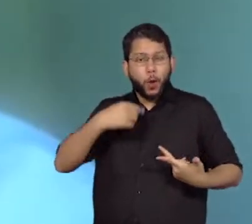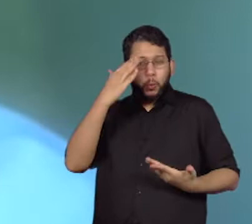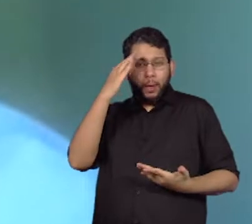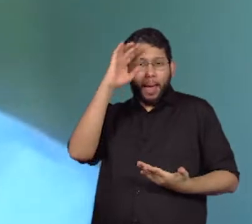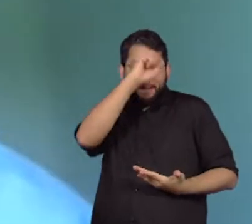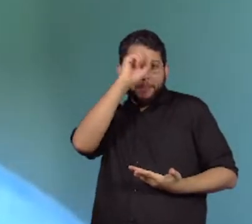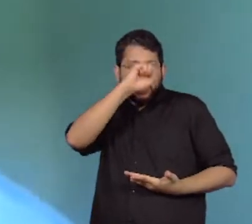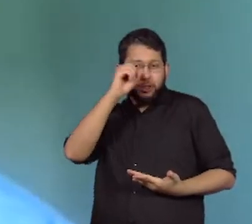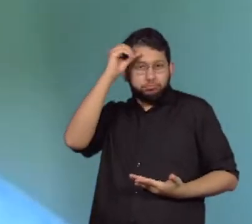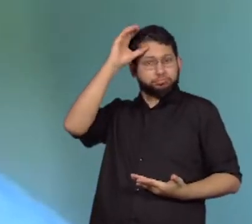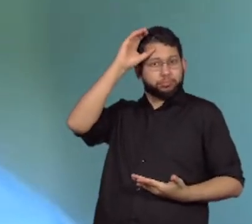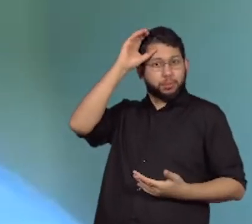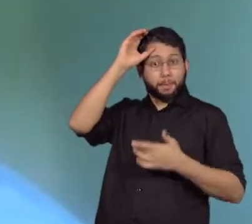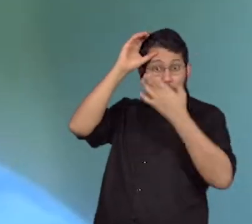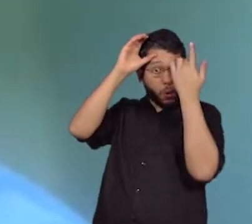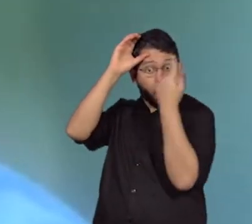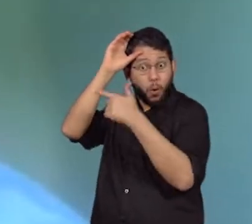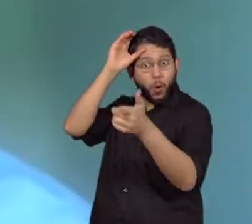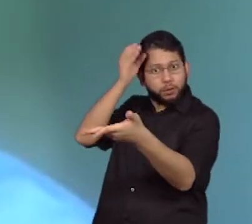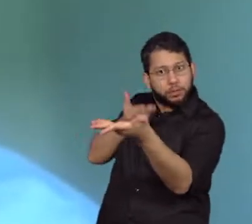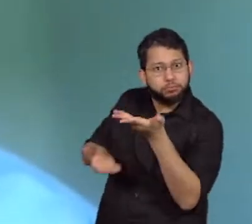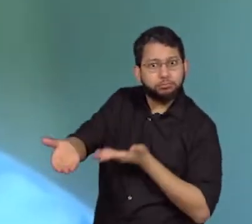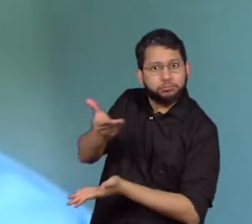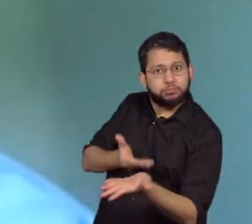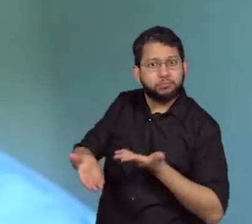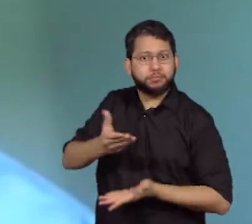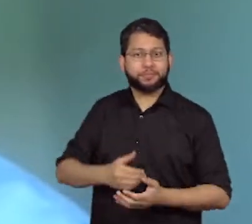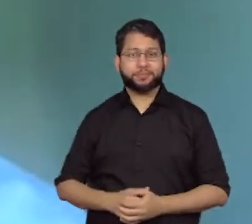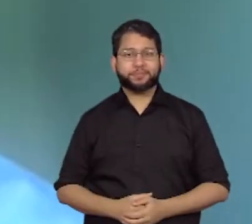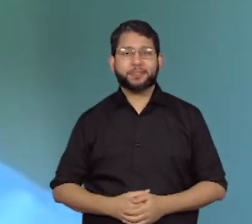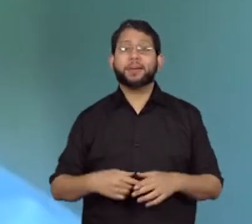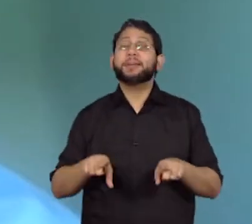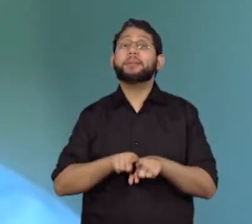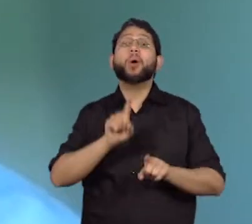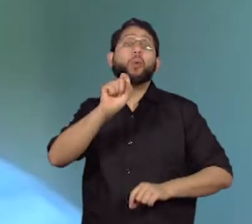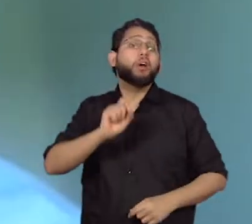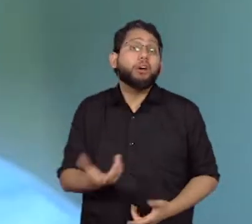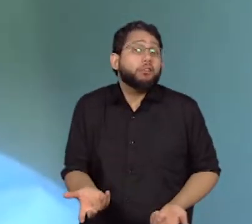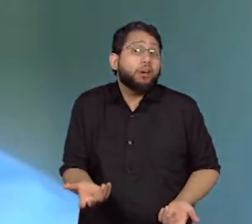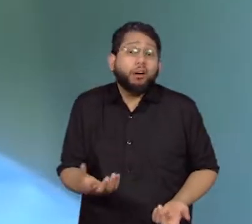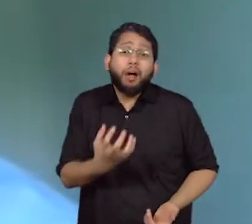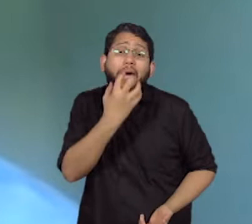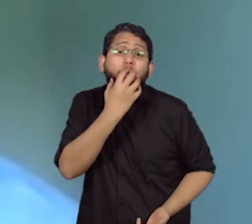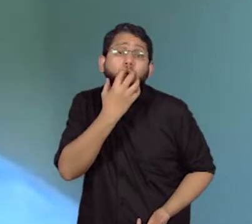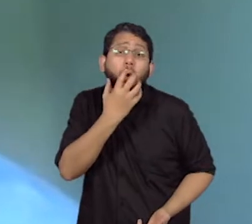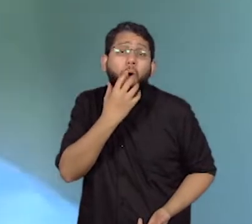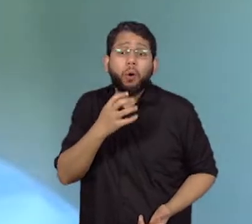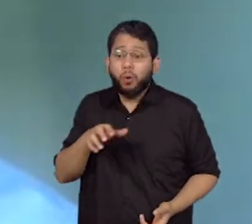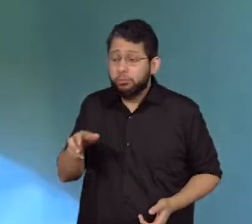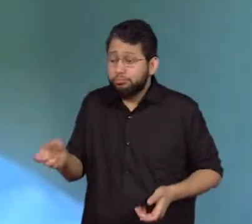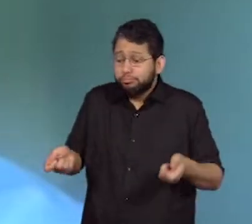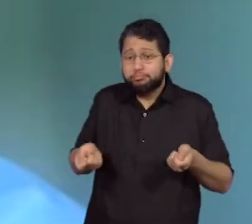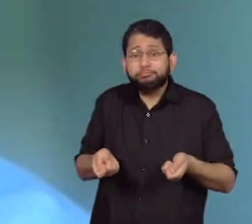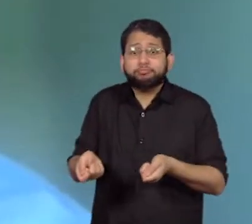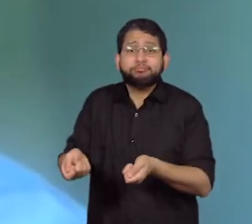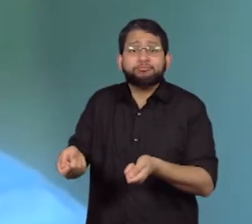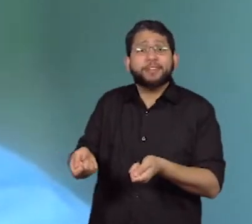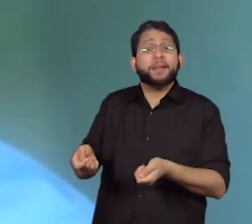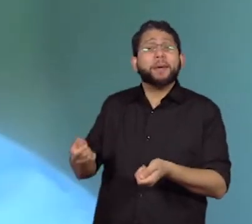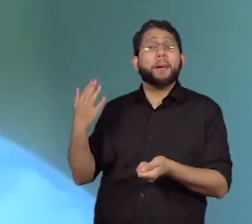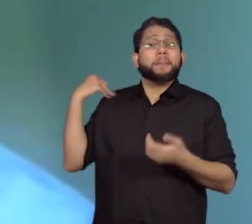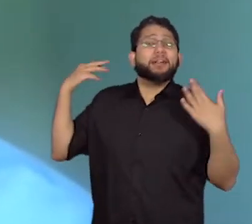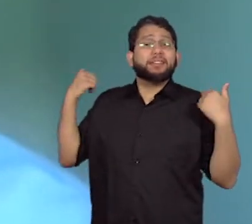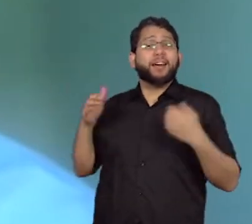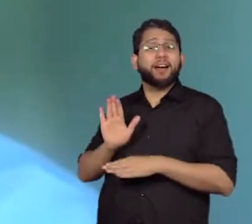aprender junto. Então, são coisas que eu acho bem interessantes. Eu também trabalhei de passeador de cachorro. Eu fui coelho